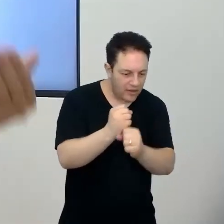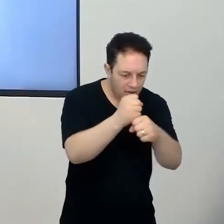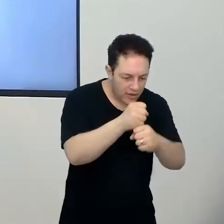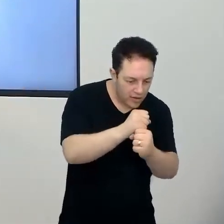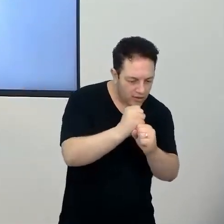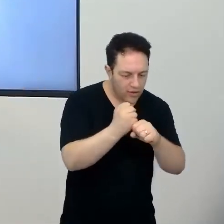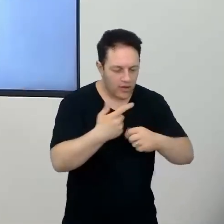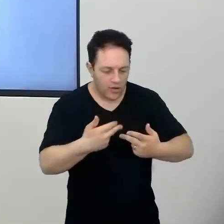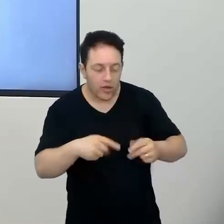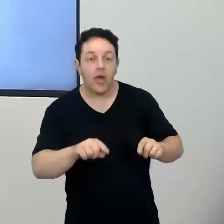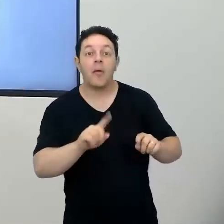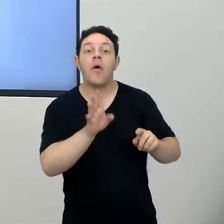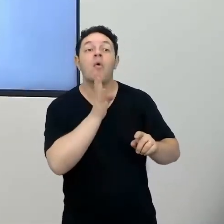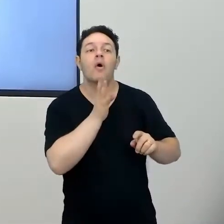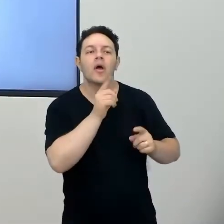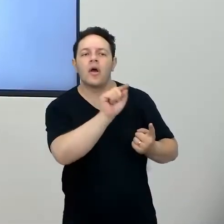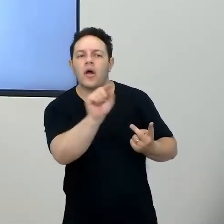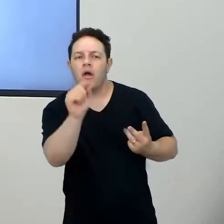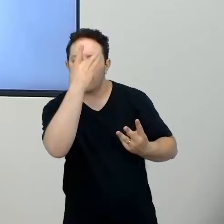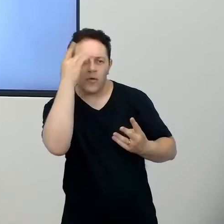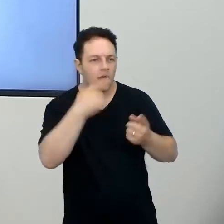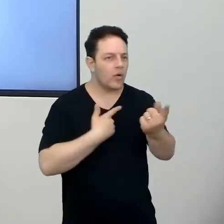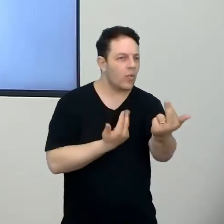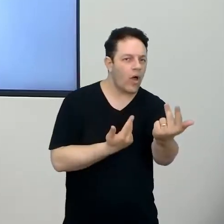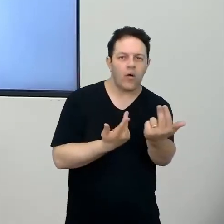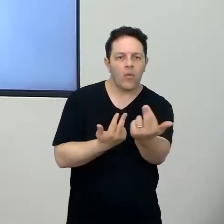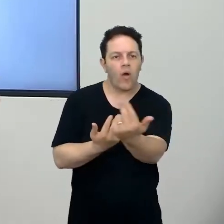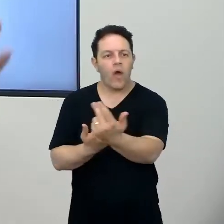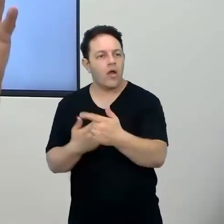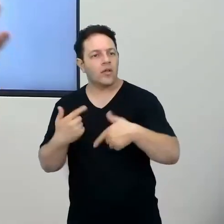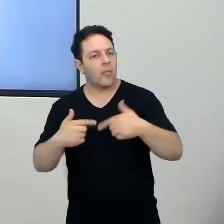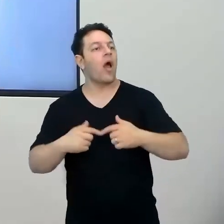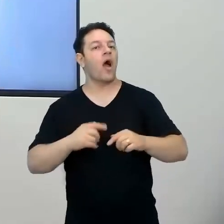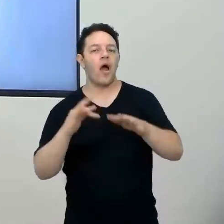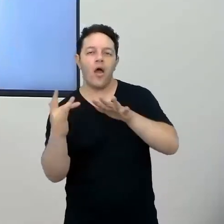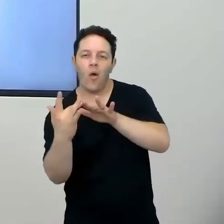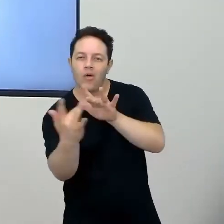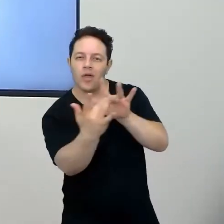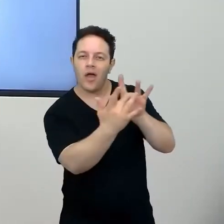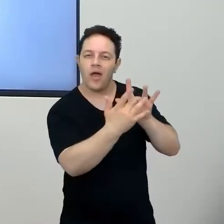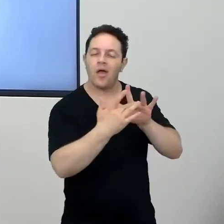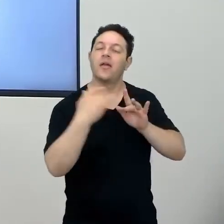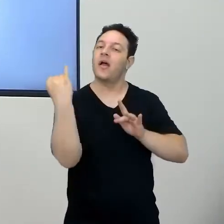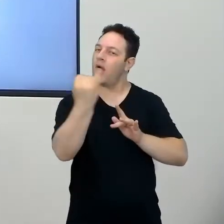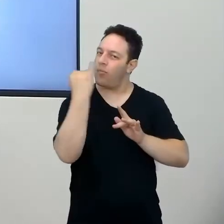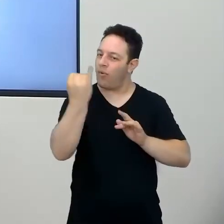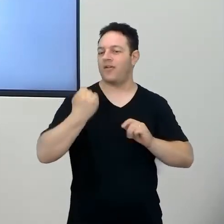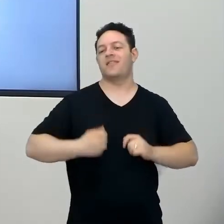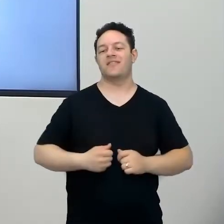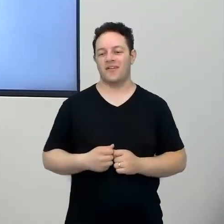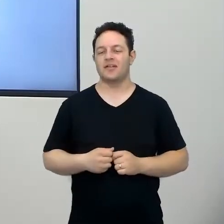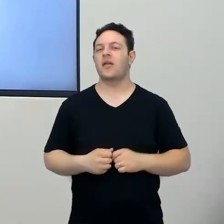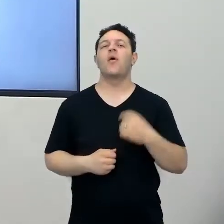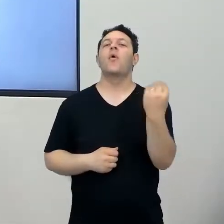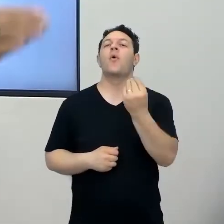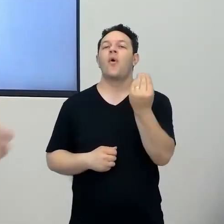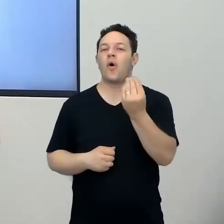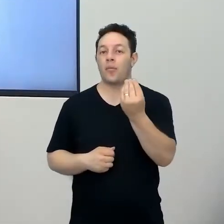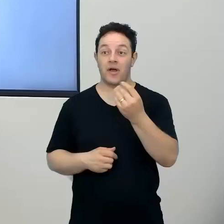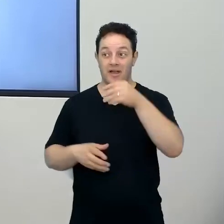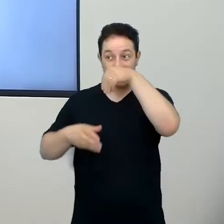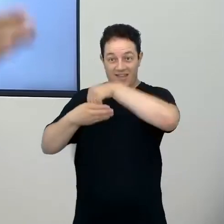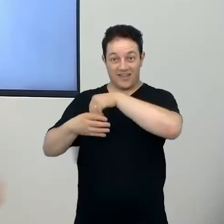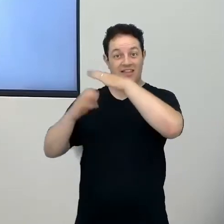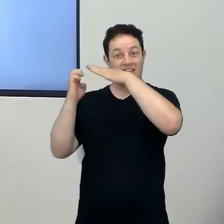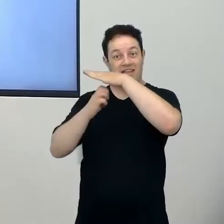conhecer outras pessoas envolvidas nessa área também. Então, esses cursos também são muito importantes. Então, como funciona dentro de uma